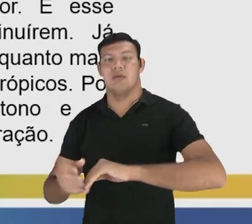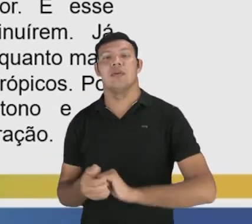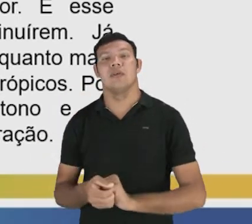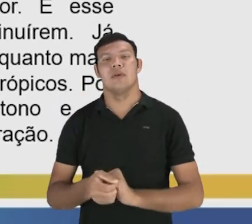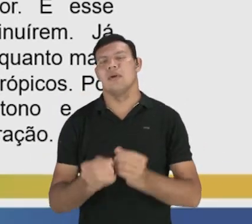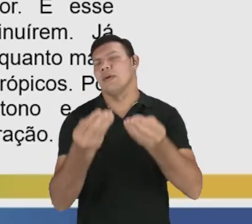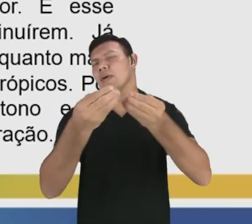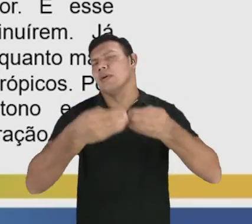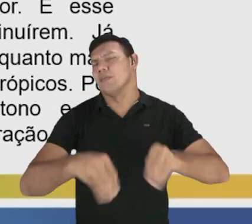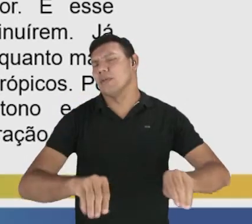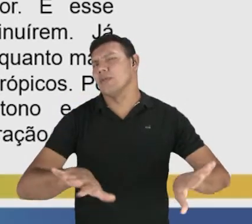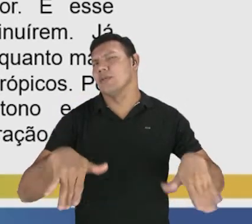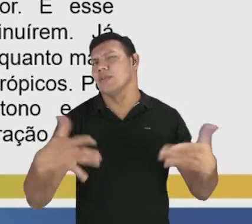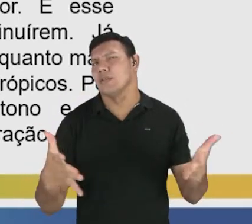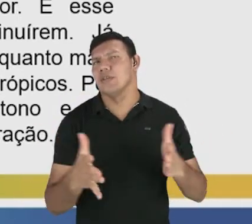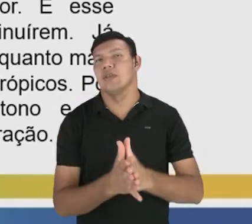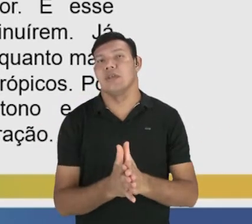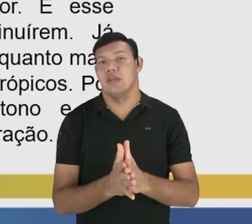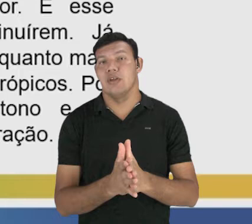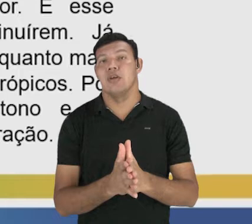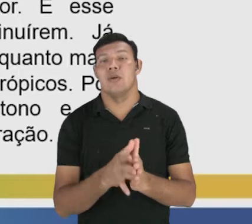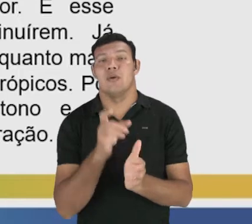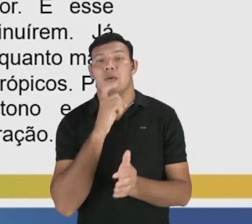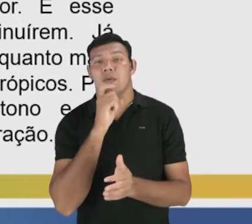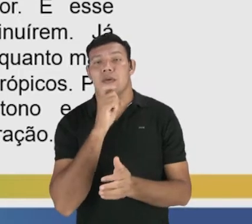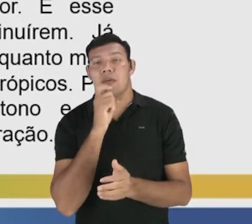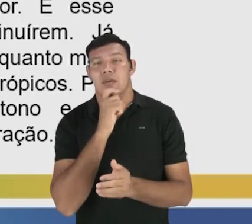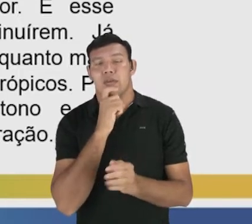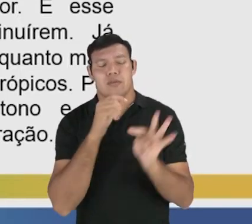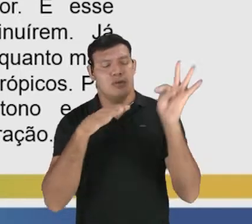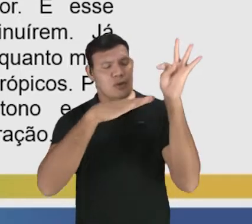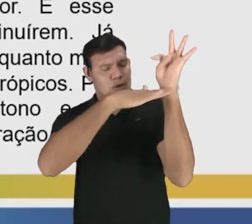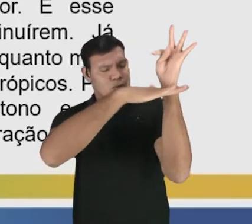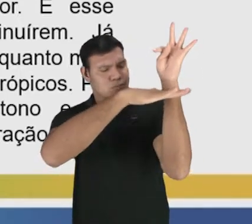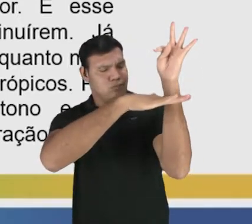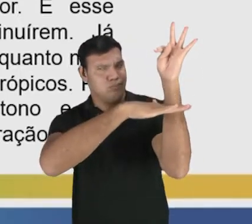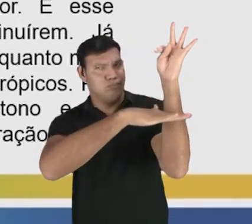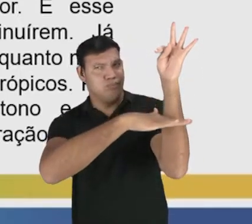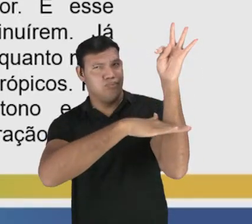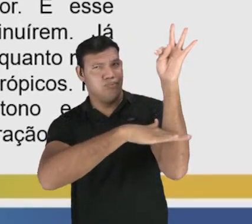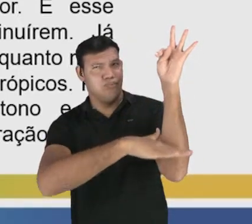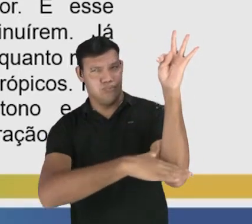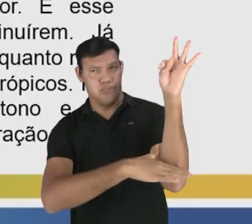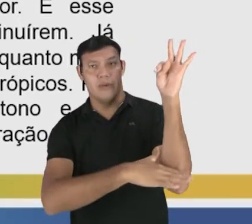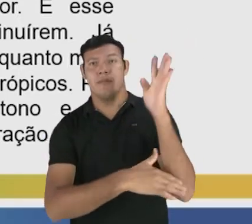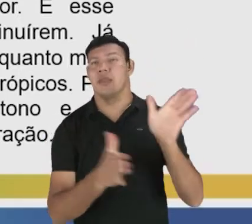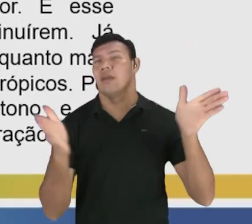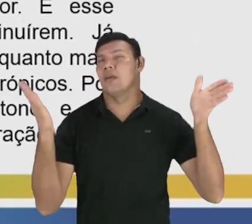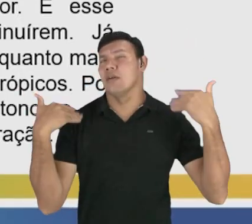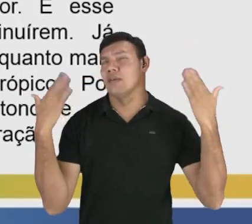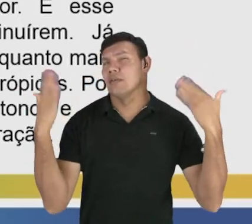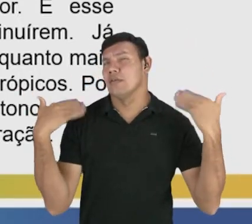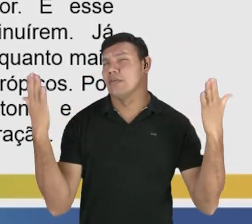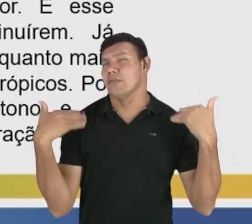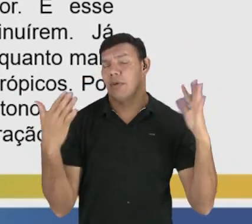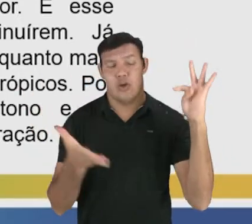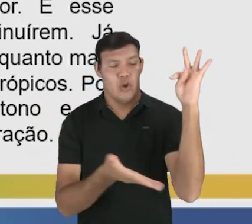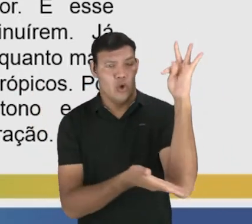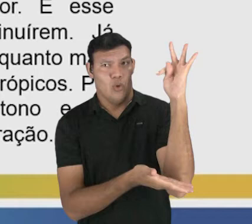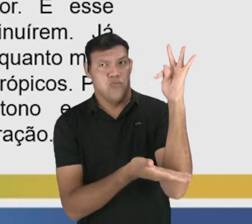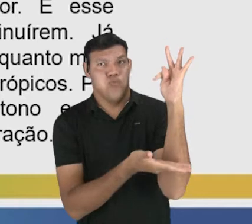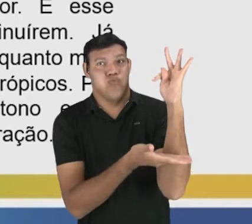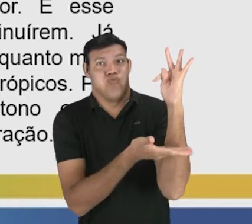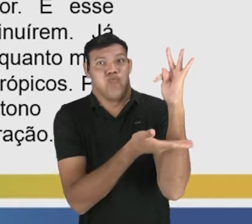dessas? Durante o inverno, as temperaturas elas tendem a cair, tendem a ser menores. E durante o verão, as temperaturas tendem a ser